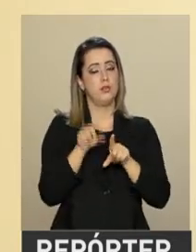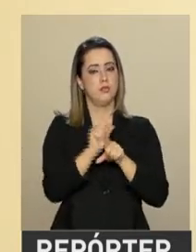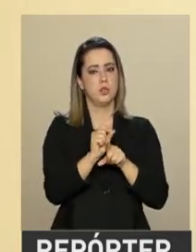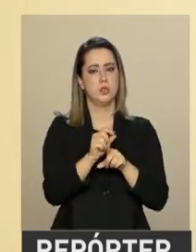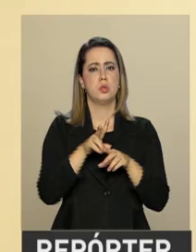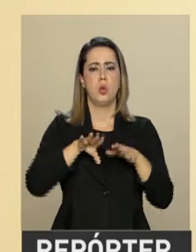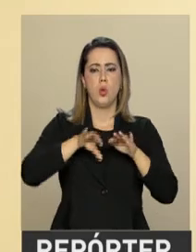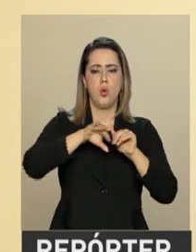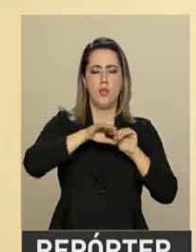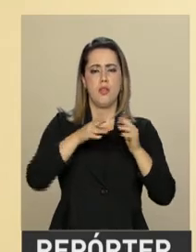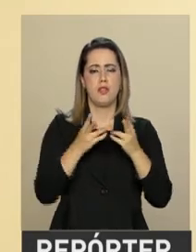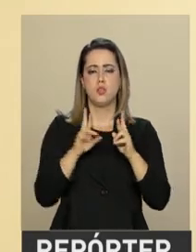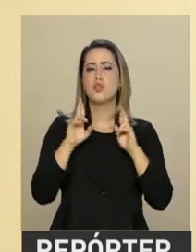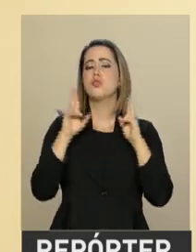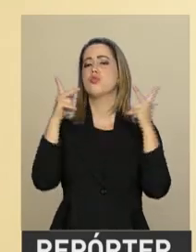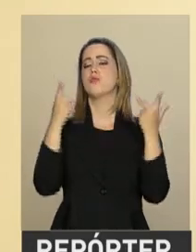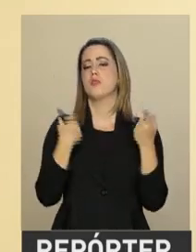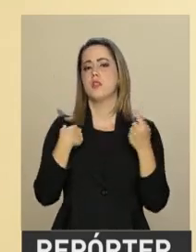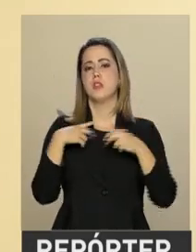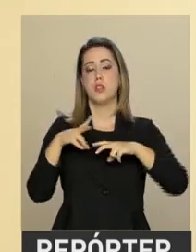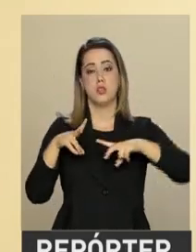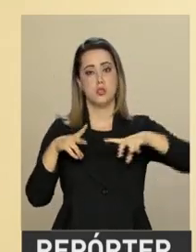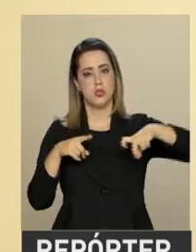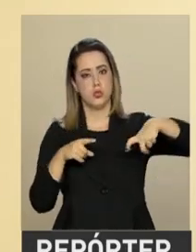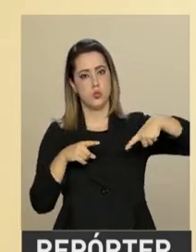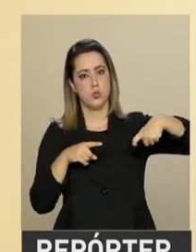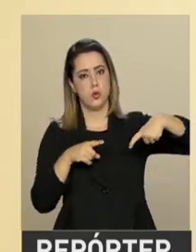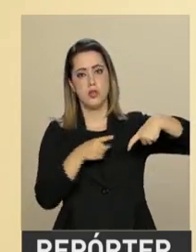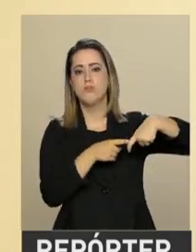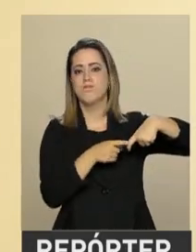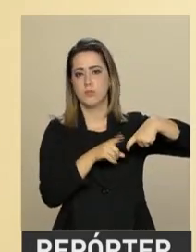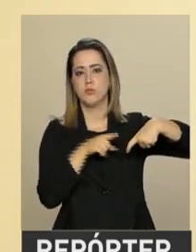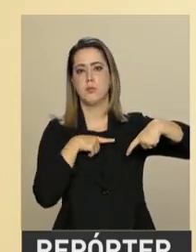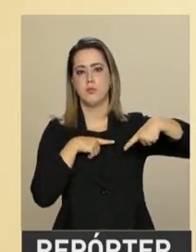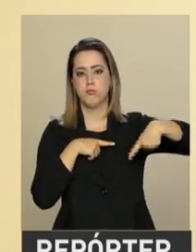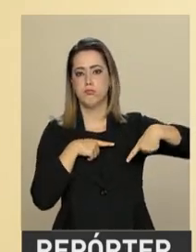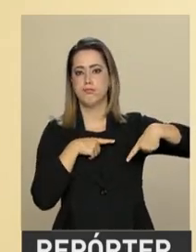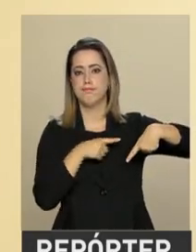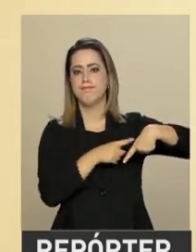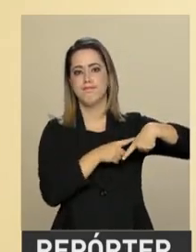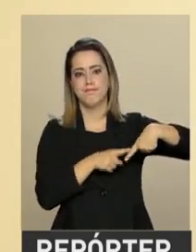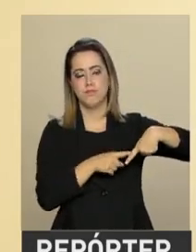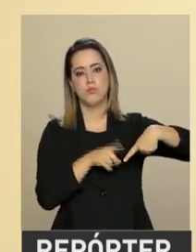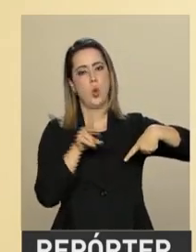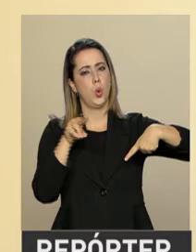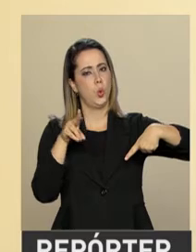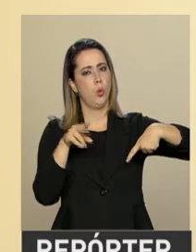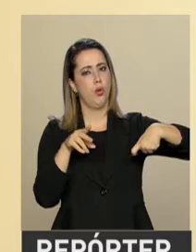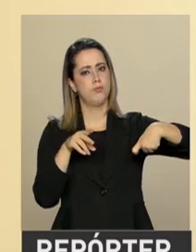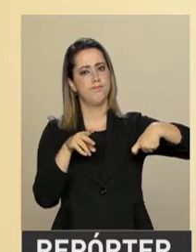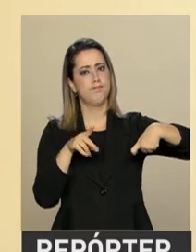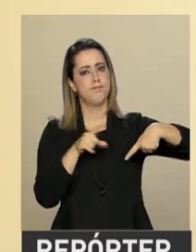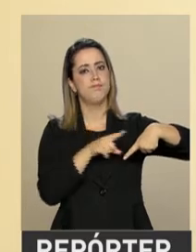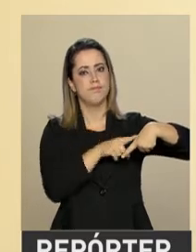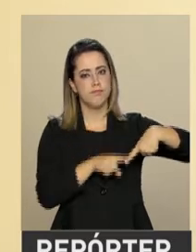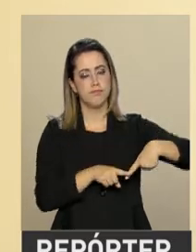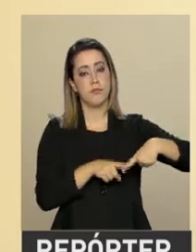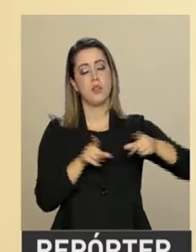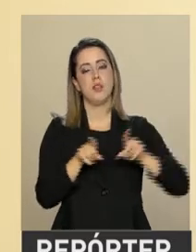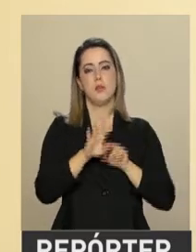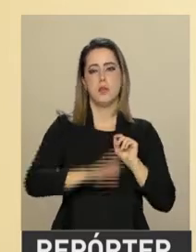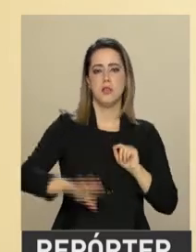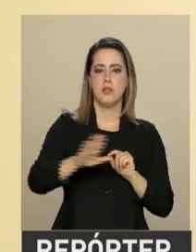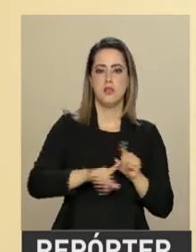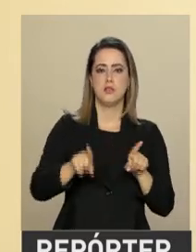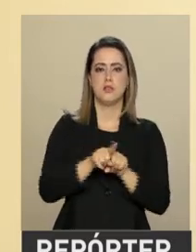estão fora do lugar e os joelhinhos muitas vezes também não dobram. Além disso, as crianças também costumam apresentar